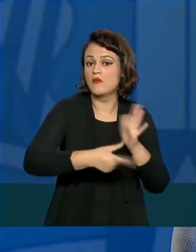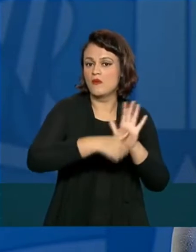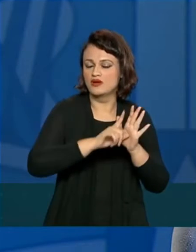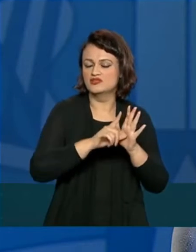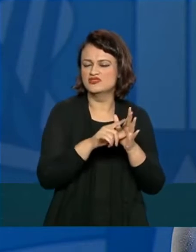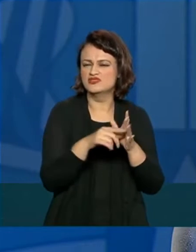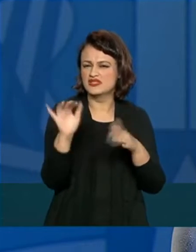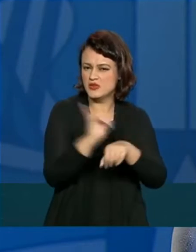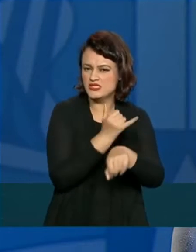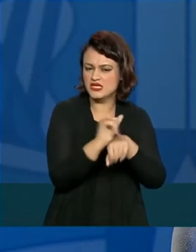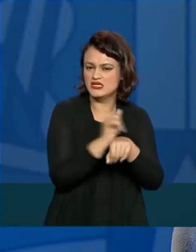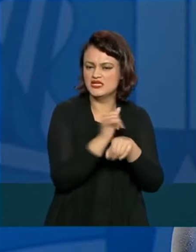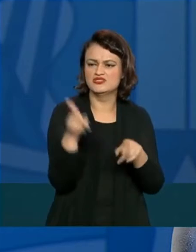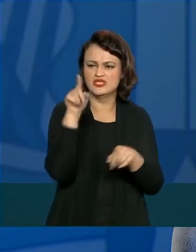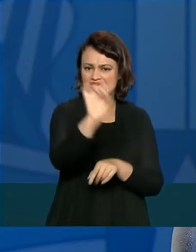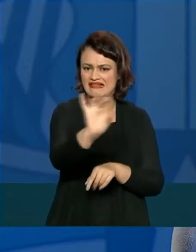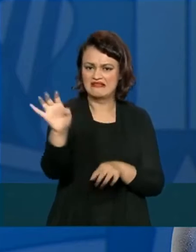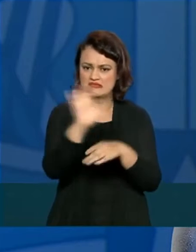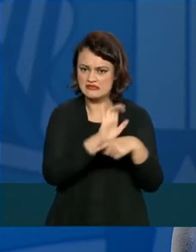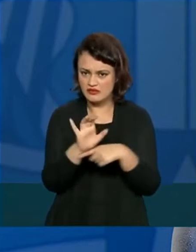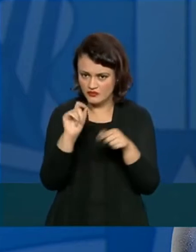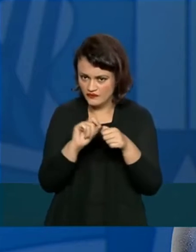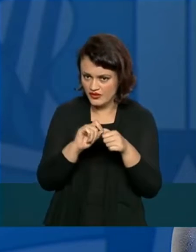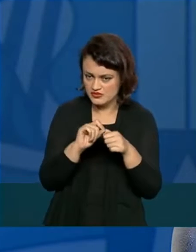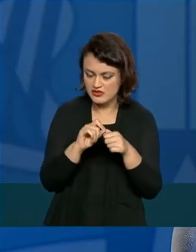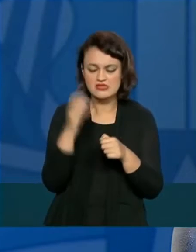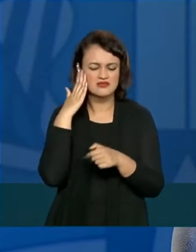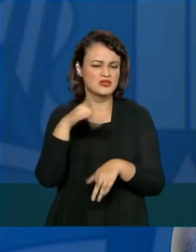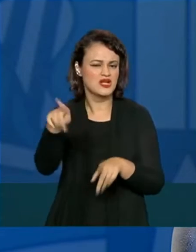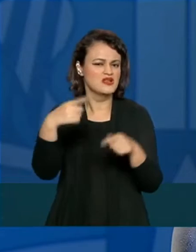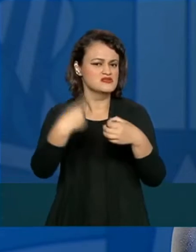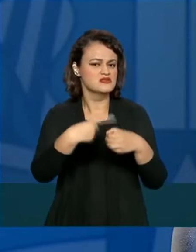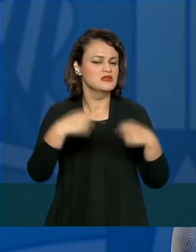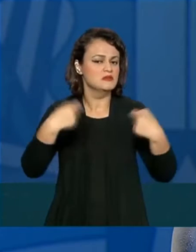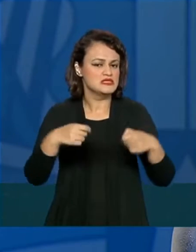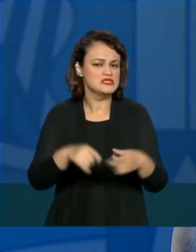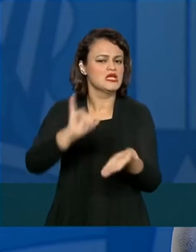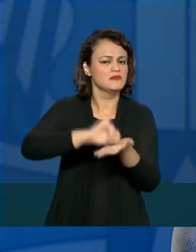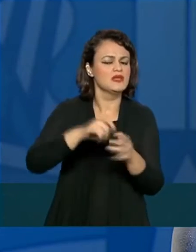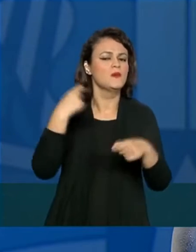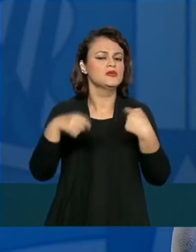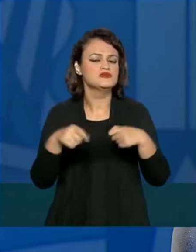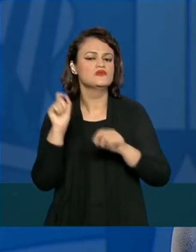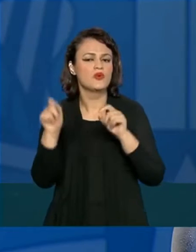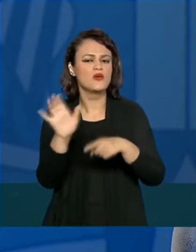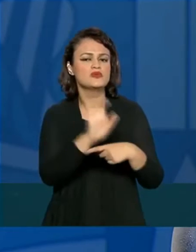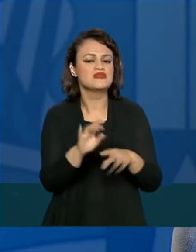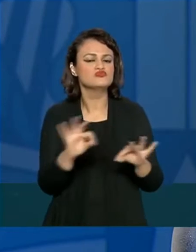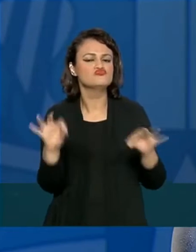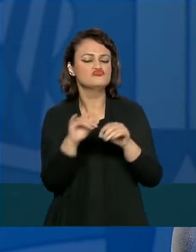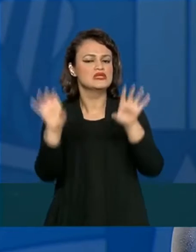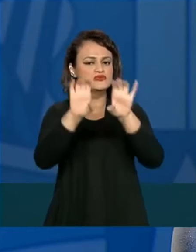de contingência elaborados por esses estados, consolidando as necessidades de municípios e da capital, e do estado como um todo, da